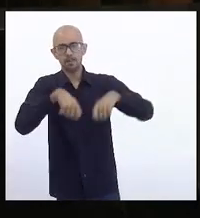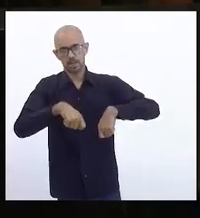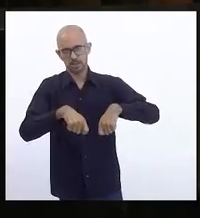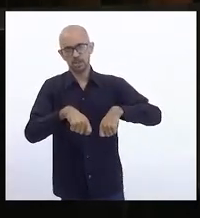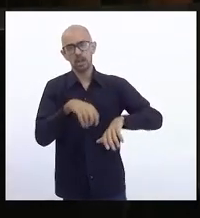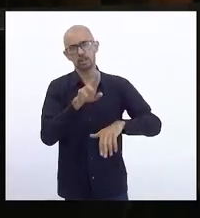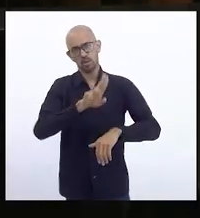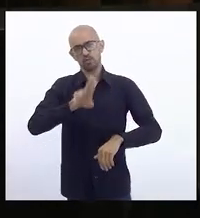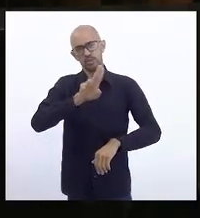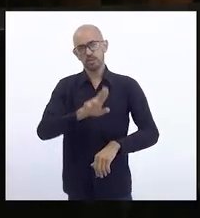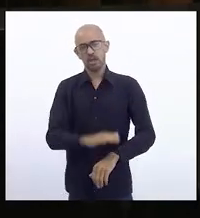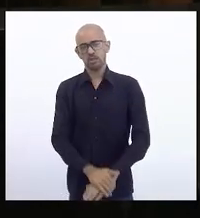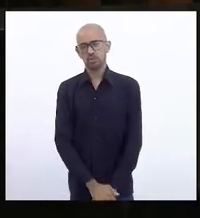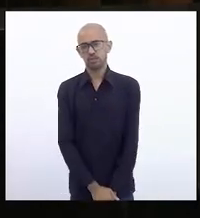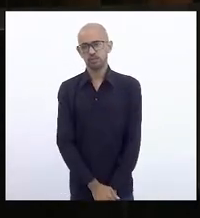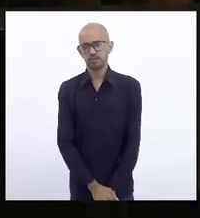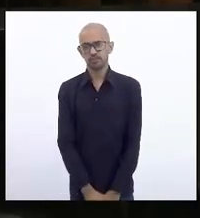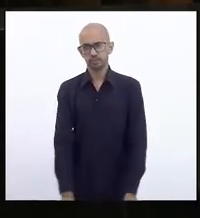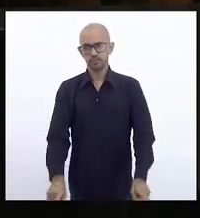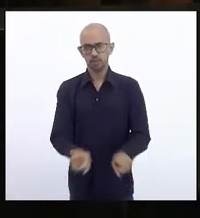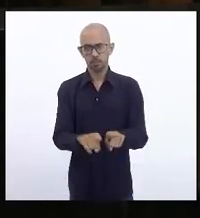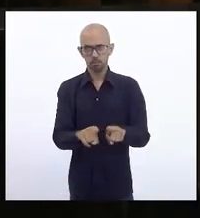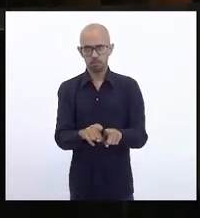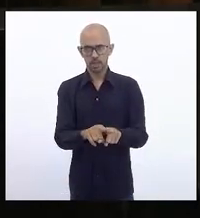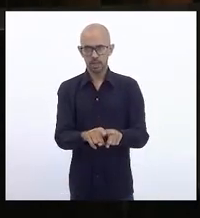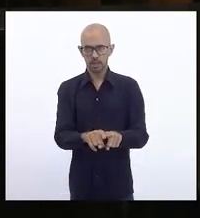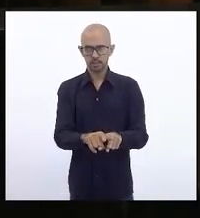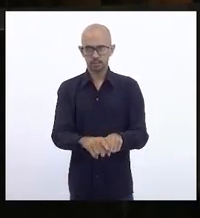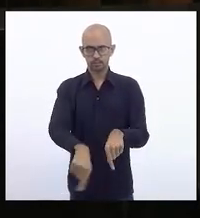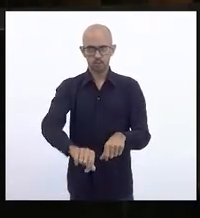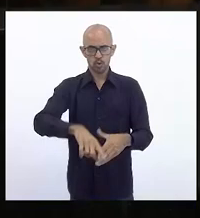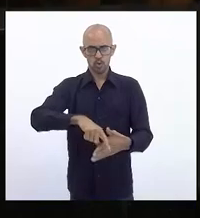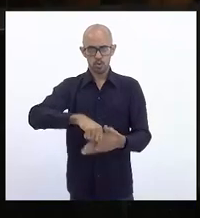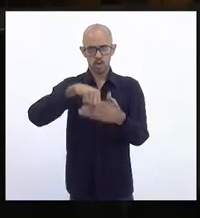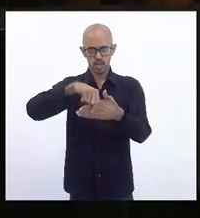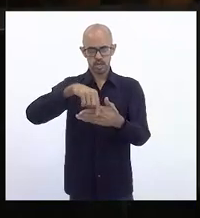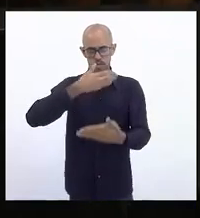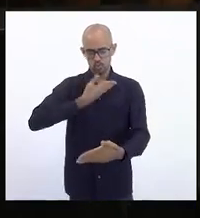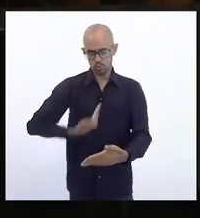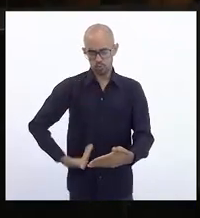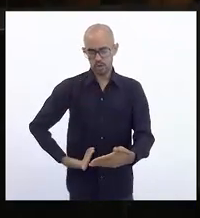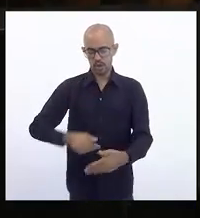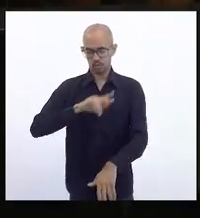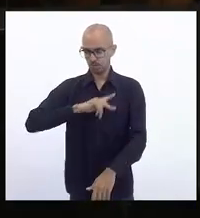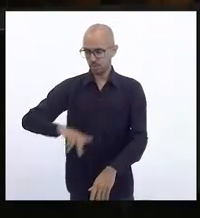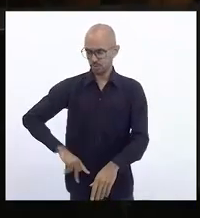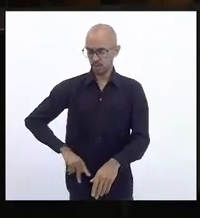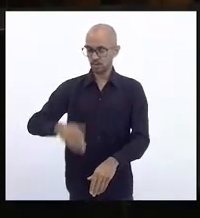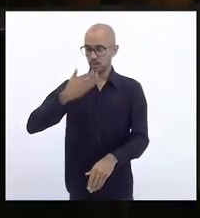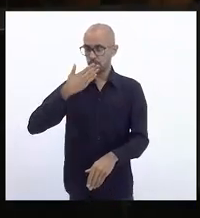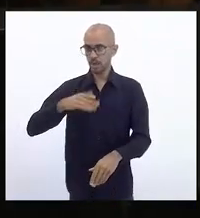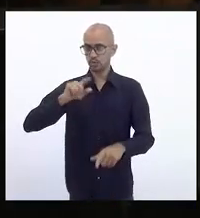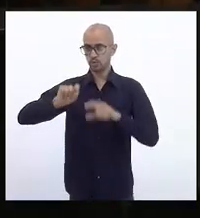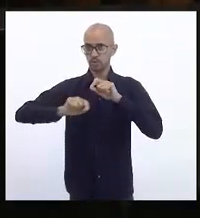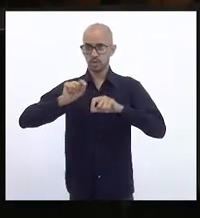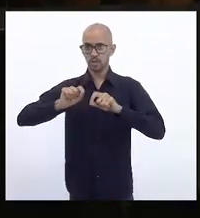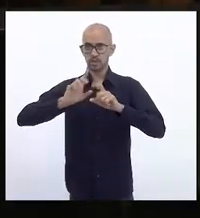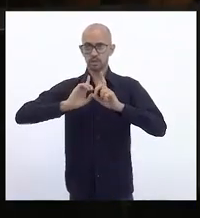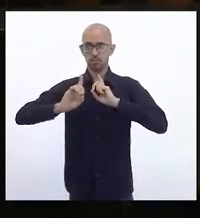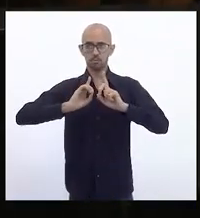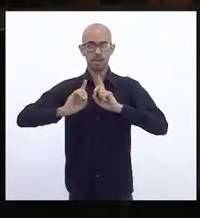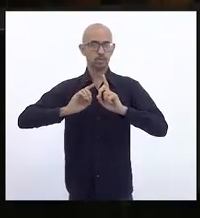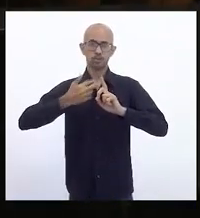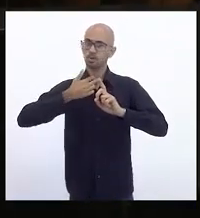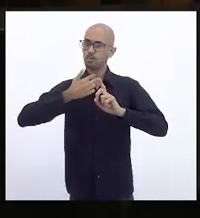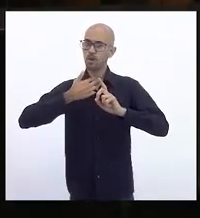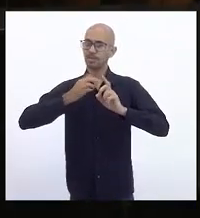e conclamo aqui o líder do governo, também a presidência, que esse debate não pode chegar pronto na